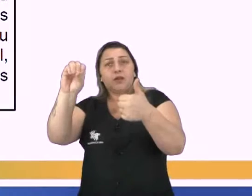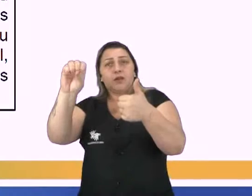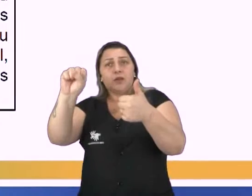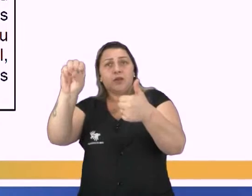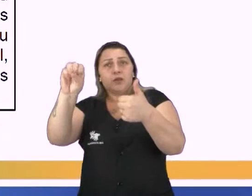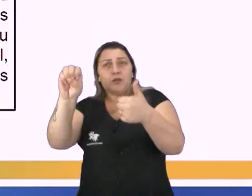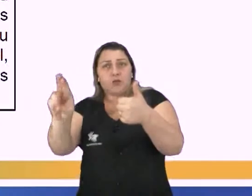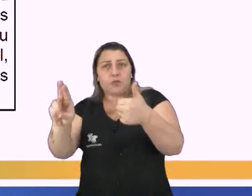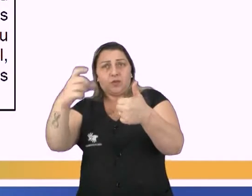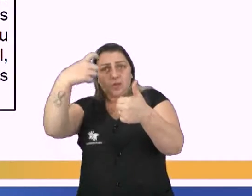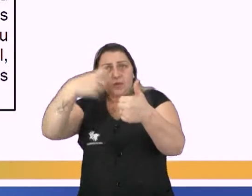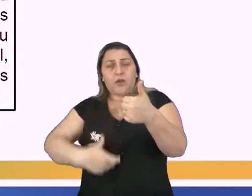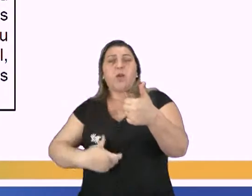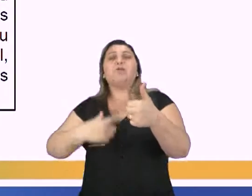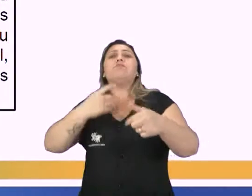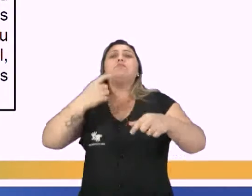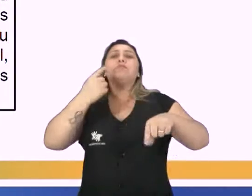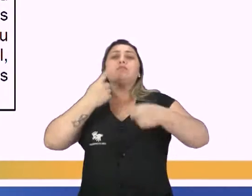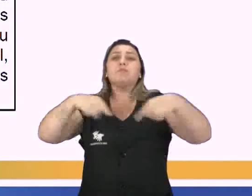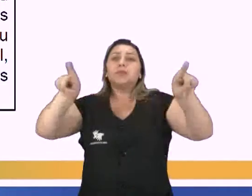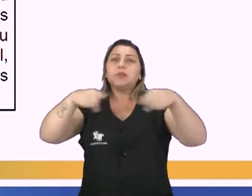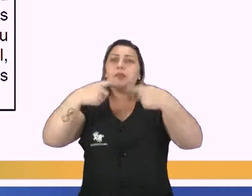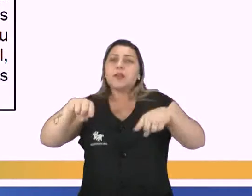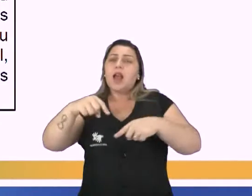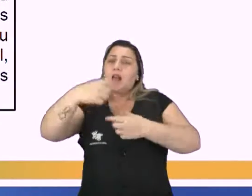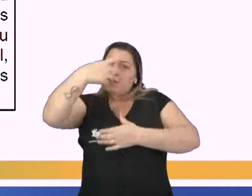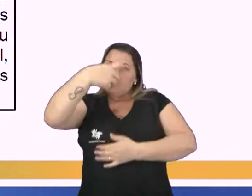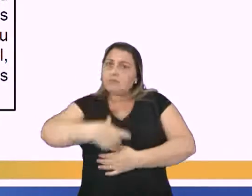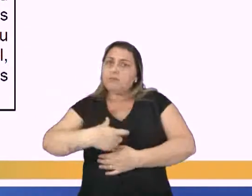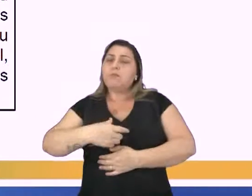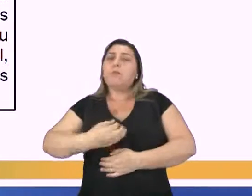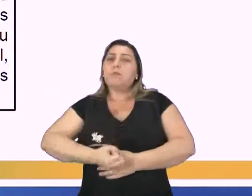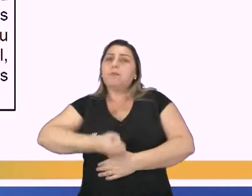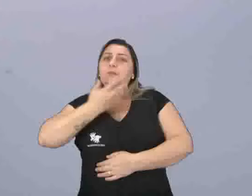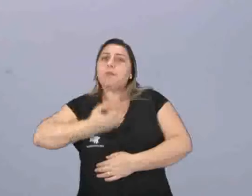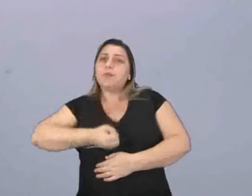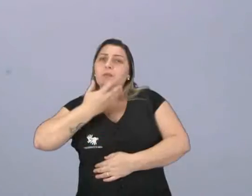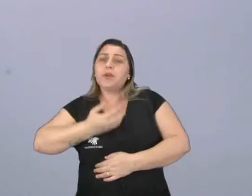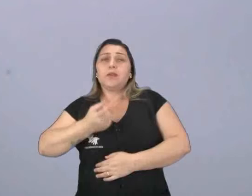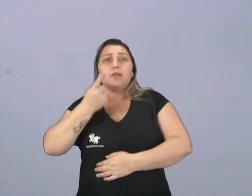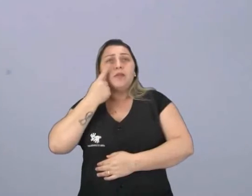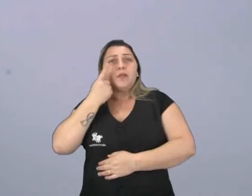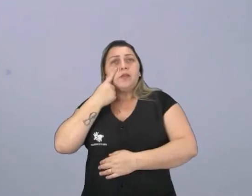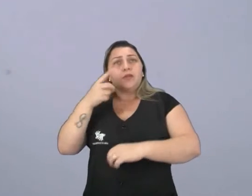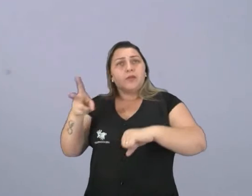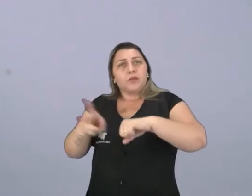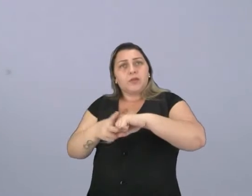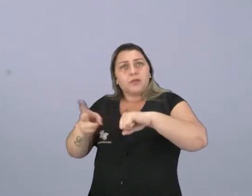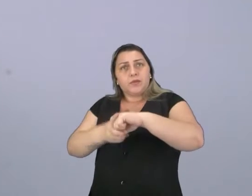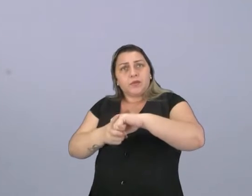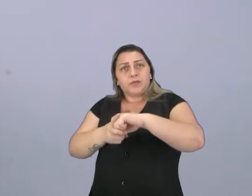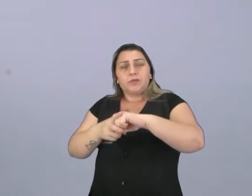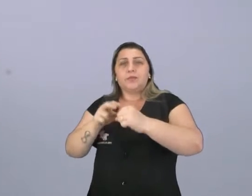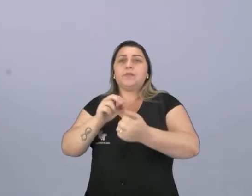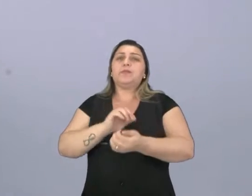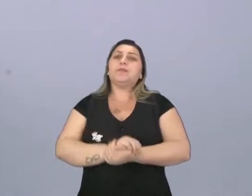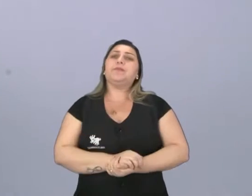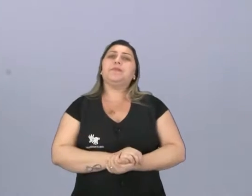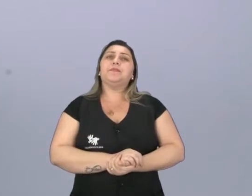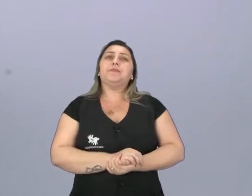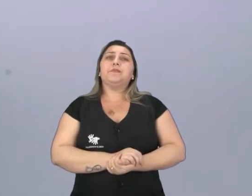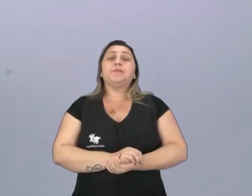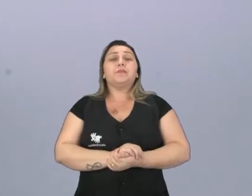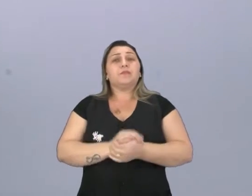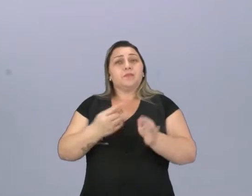lírico afirma eu canto, sou poeta. Olha essas formas verbais, canto e sou.